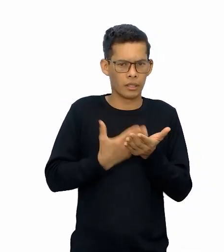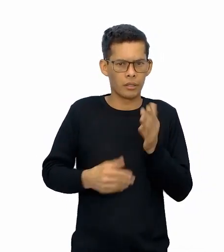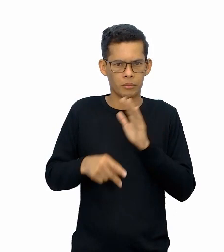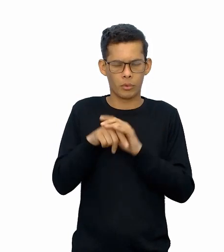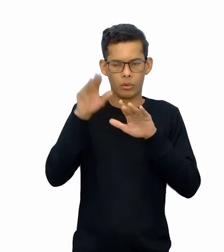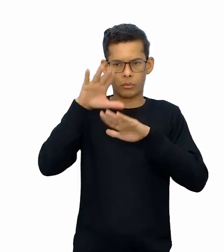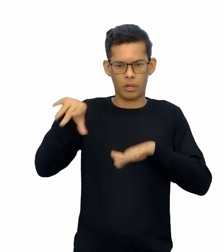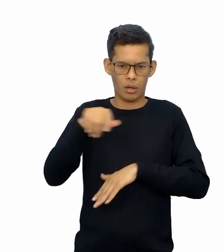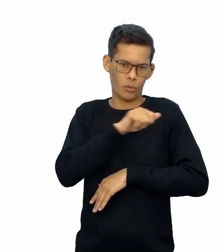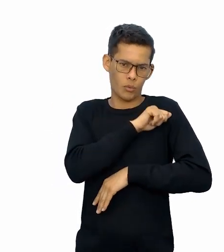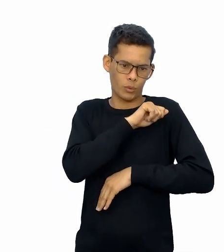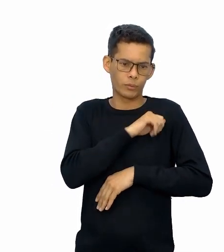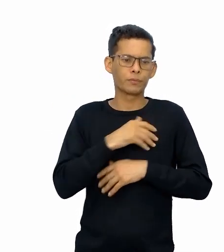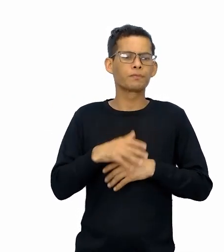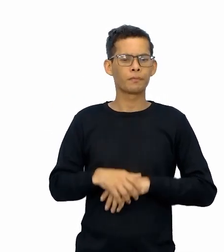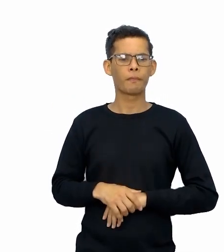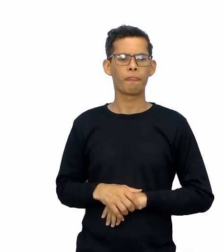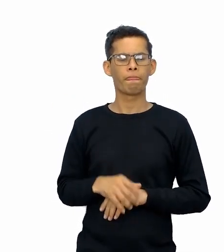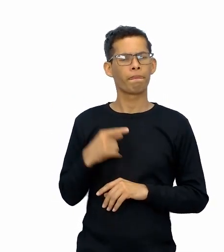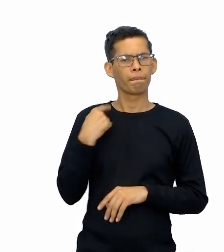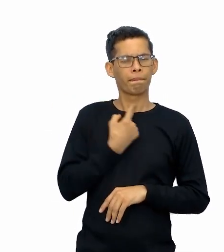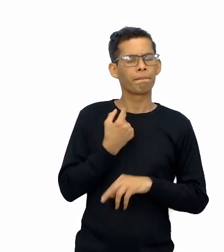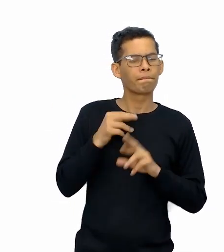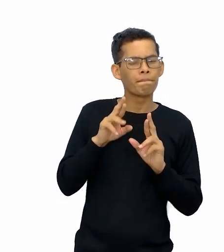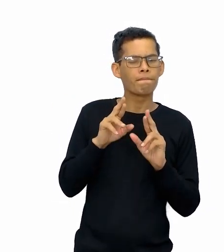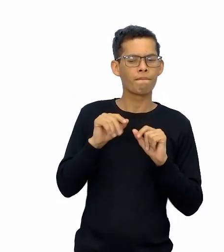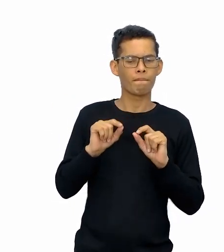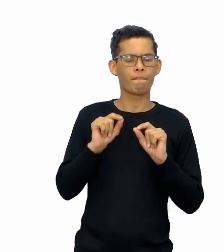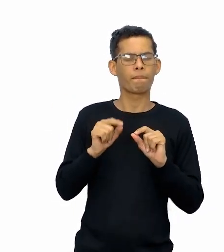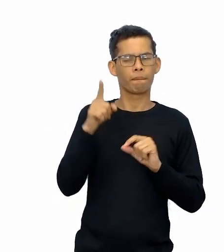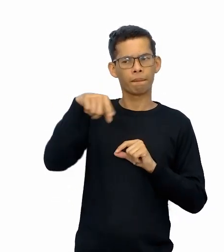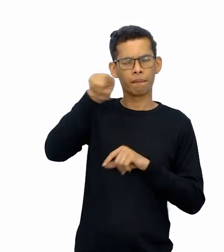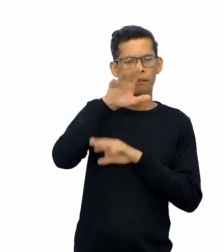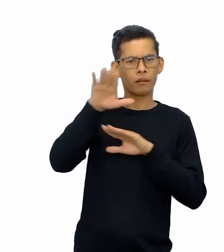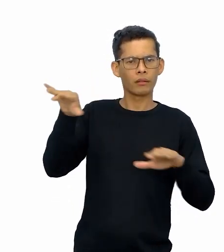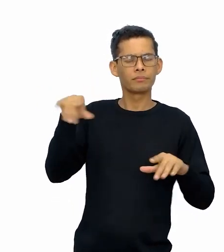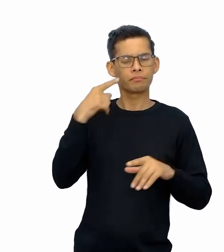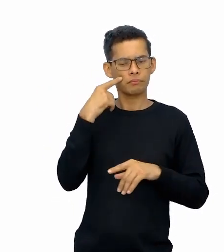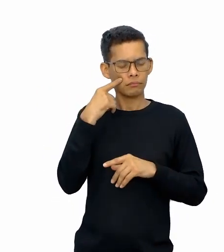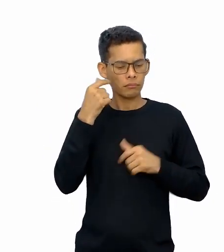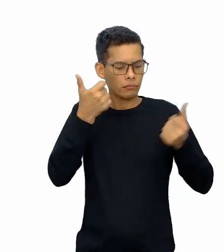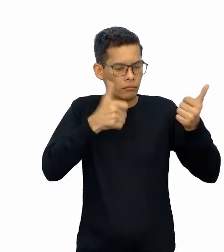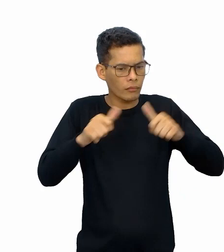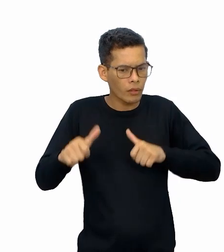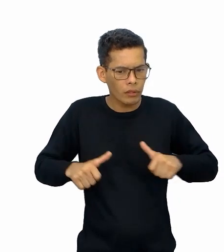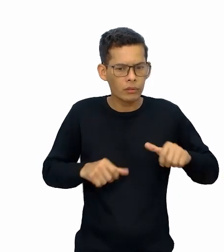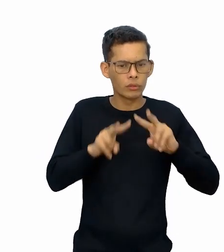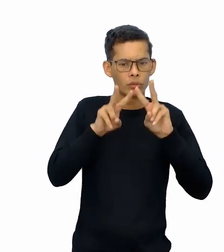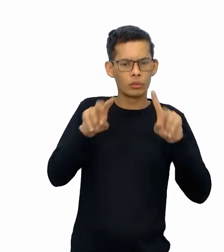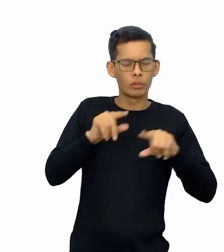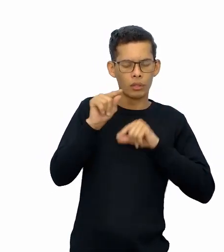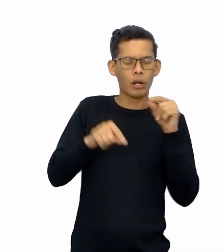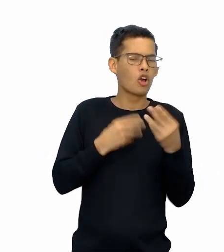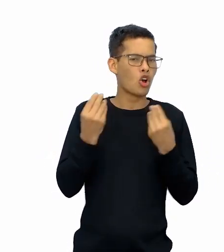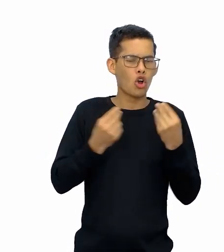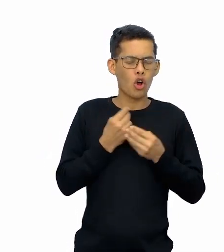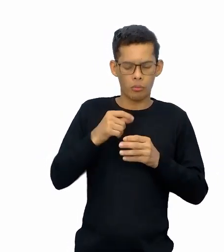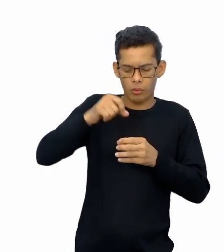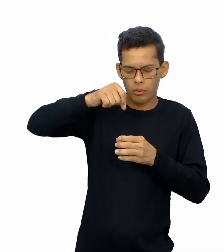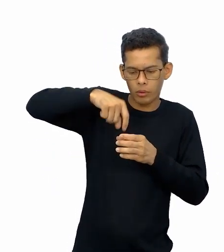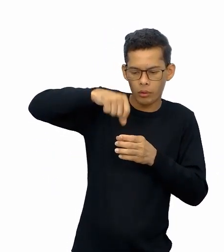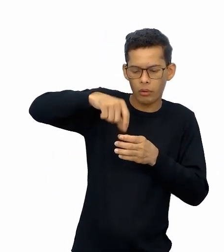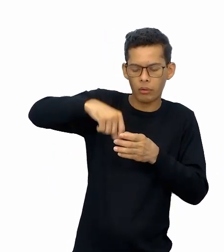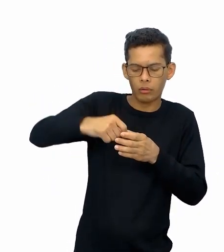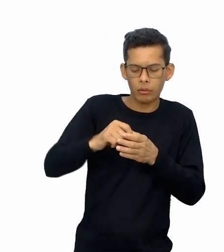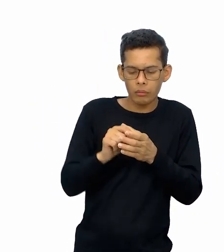de experimentação, né, espera-se que os estudantes avaliem os efeitos da poluição na germinação das sementes. Assim,